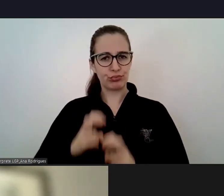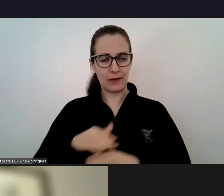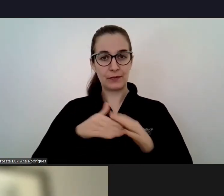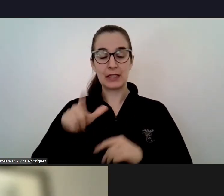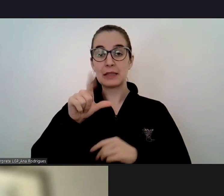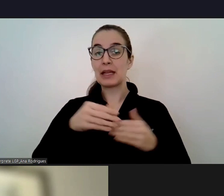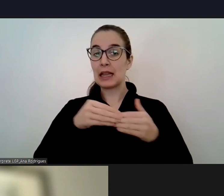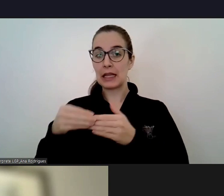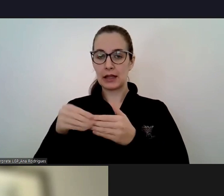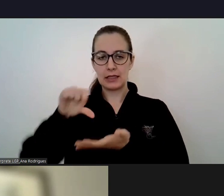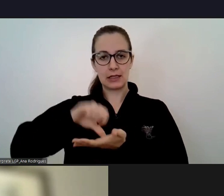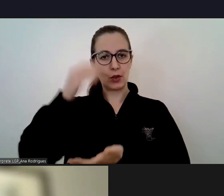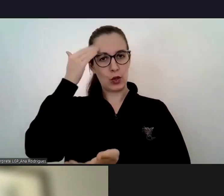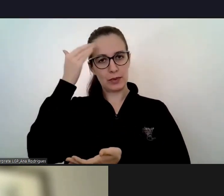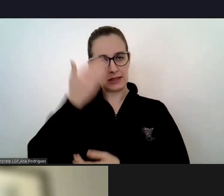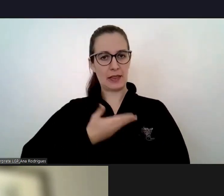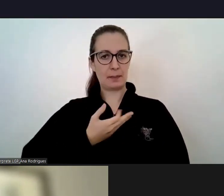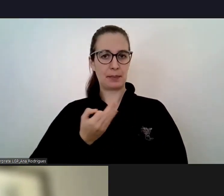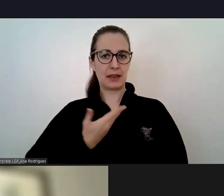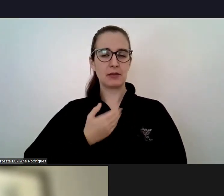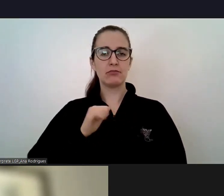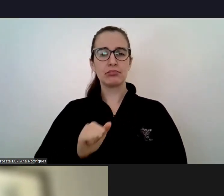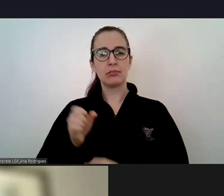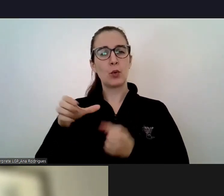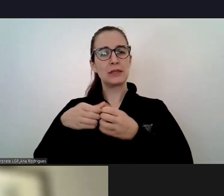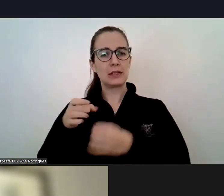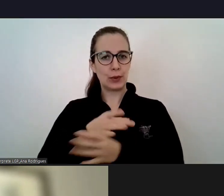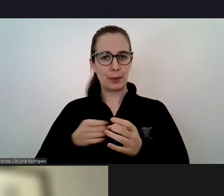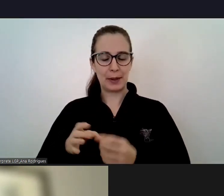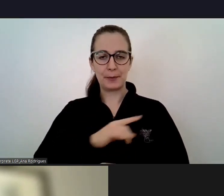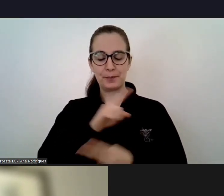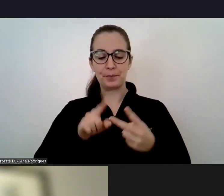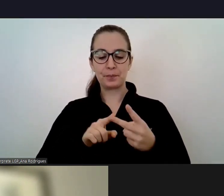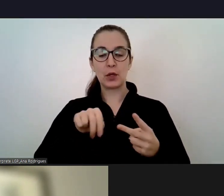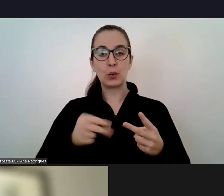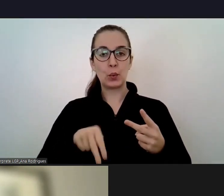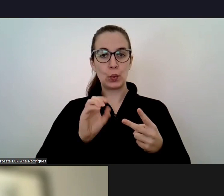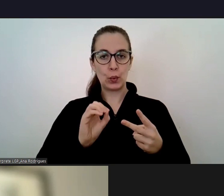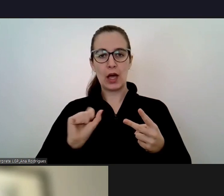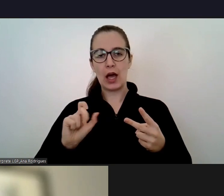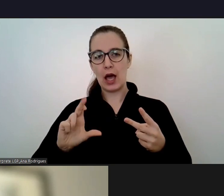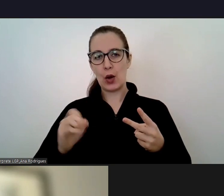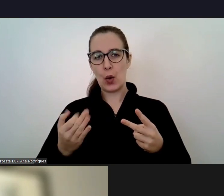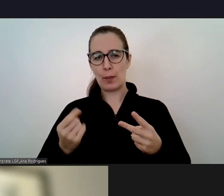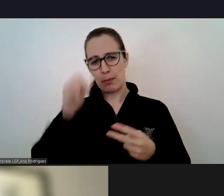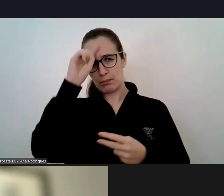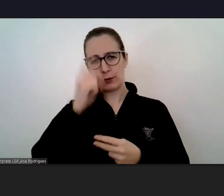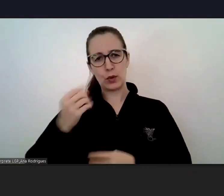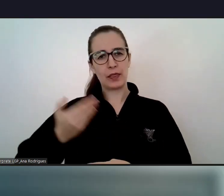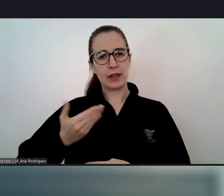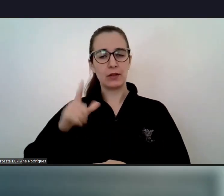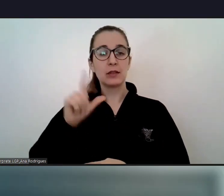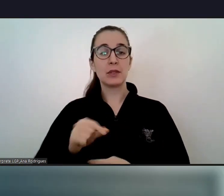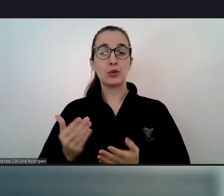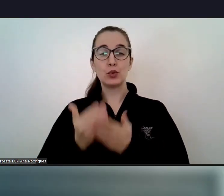de Competência de DPD da Comissão Europeia. Nuno Garopa, professor de Direito e diretor de Estudos